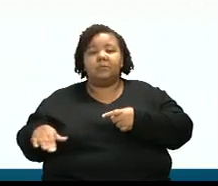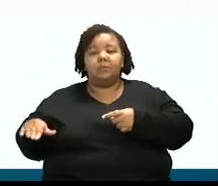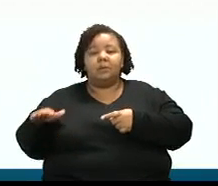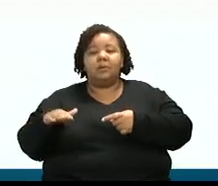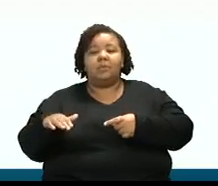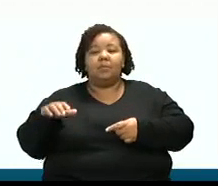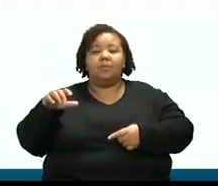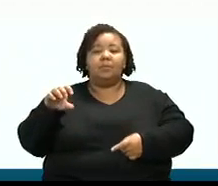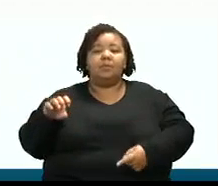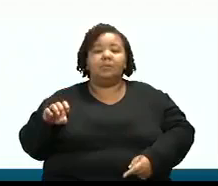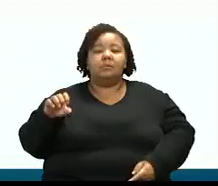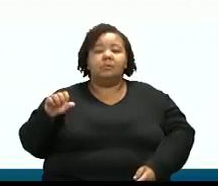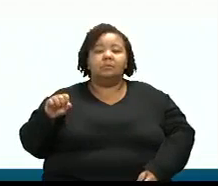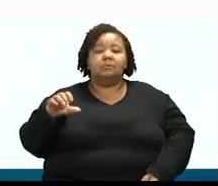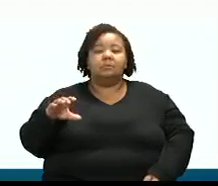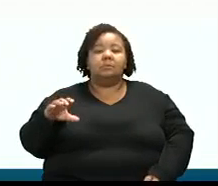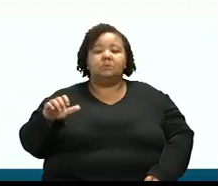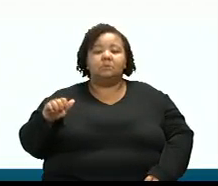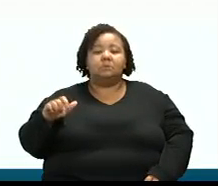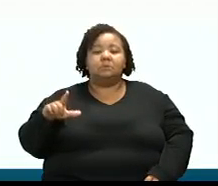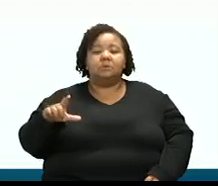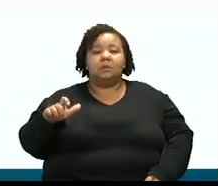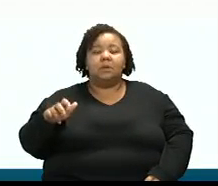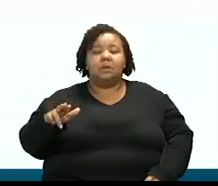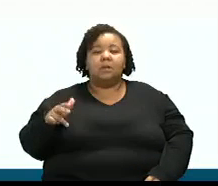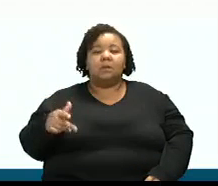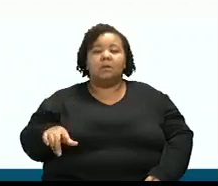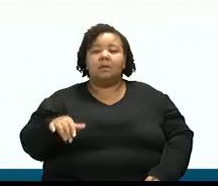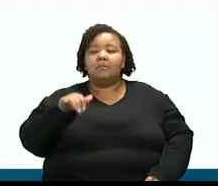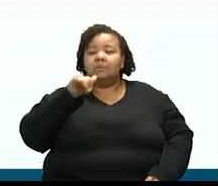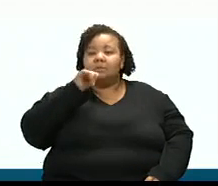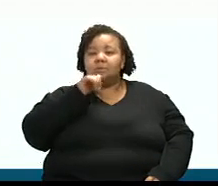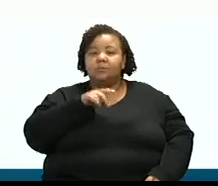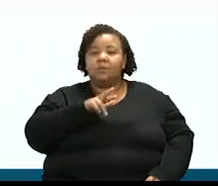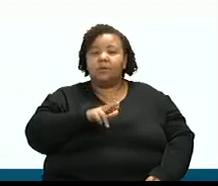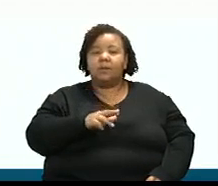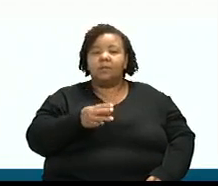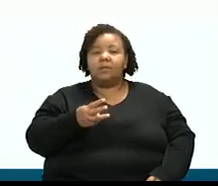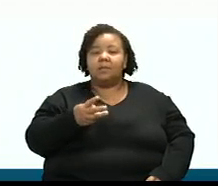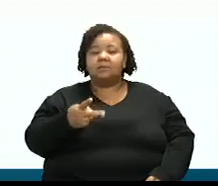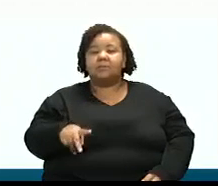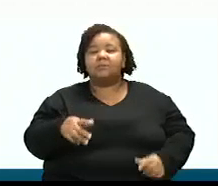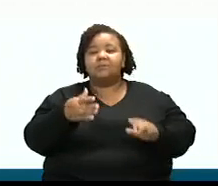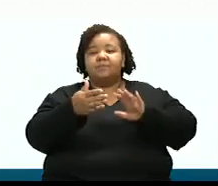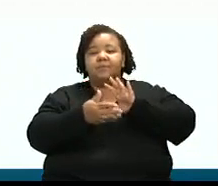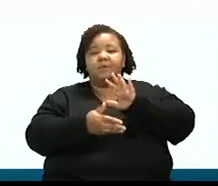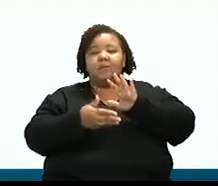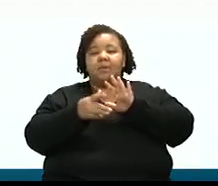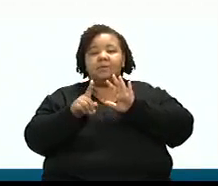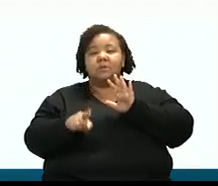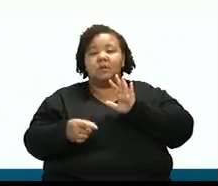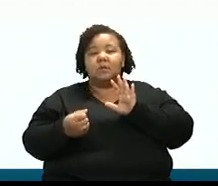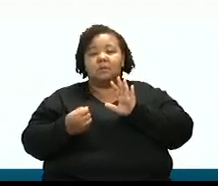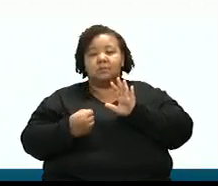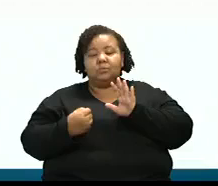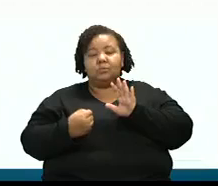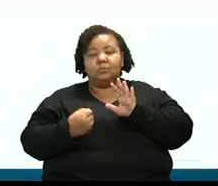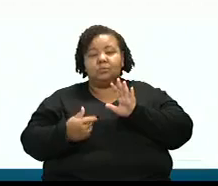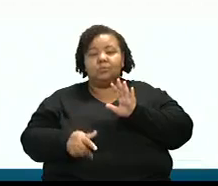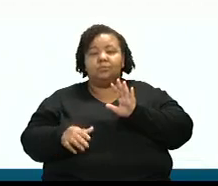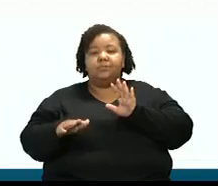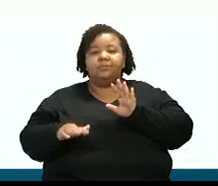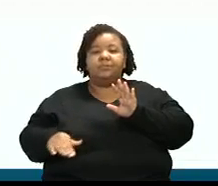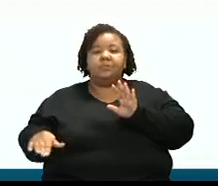associar ponto, no caso um ponto de R3, por exemplo, e a imagem sendo um número. E o